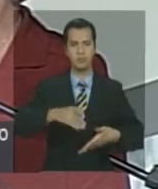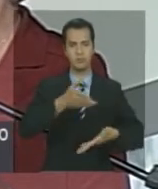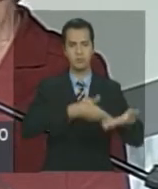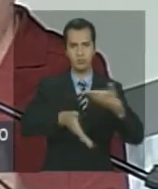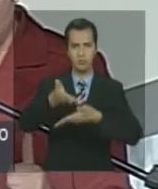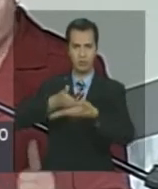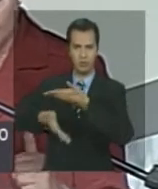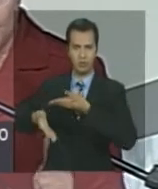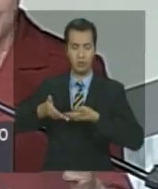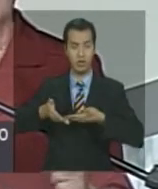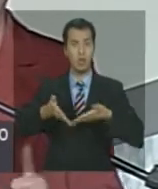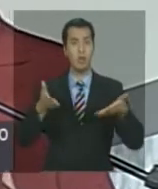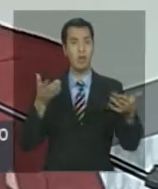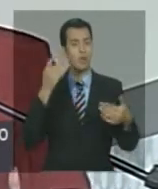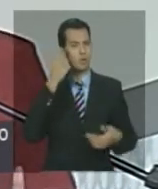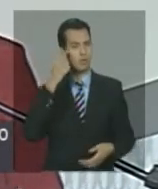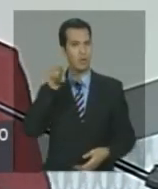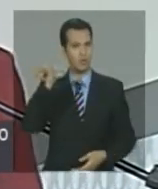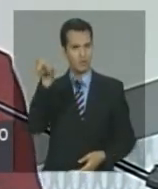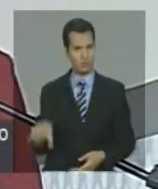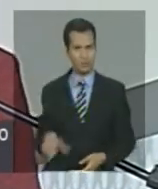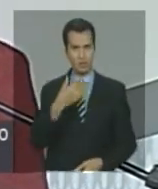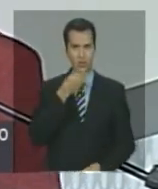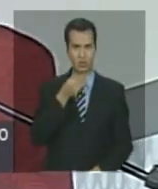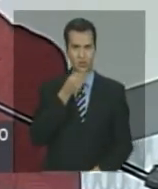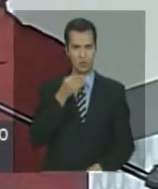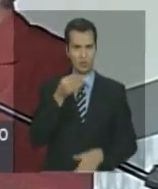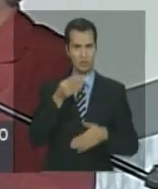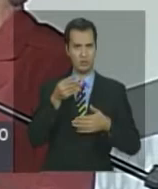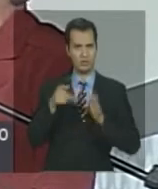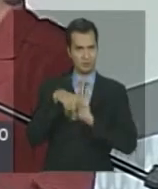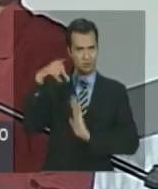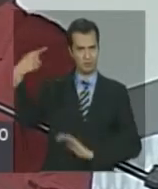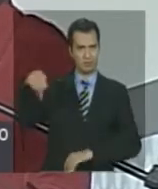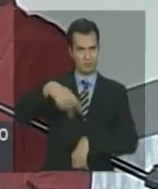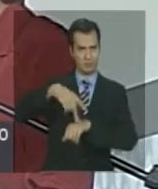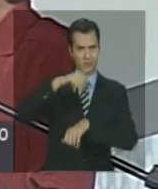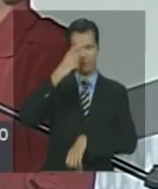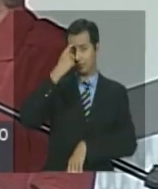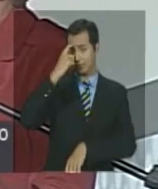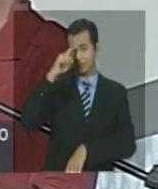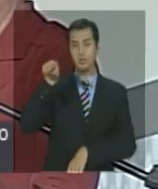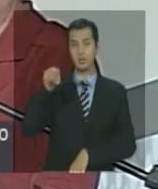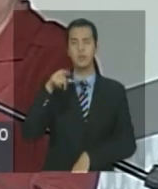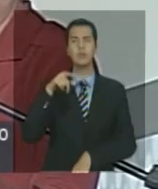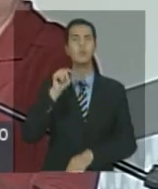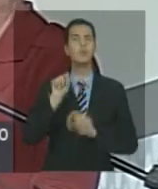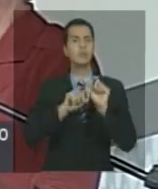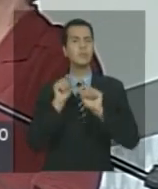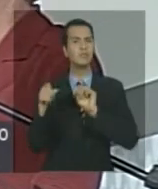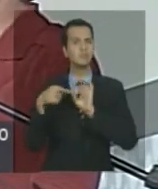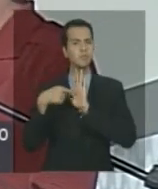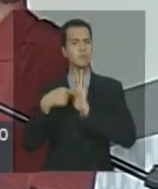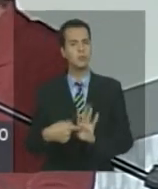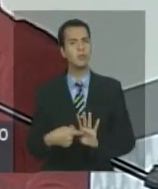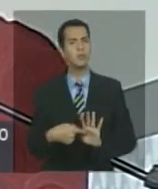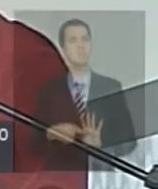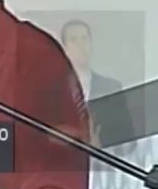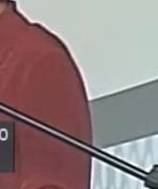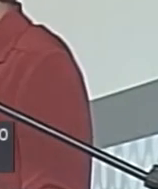que esse indiano, que é o Amartya Sen, ele sintetiza o que nós fazemos. Nós